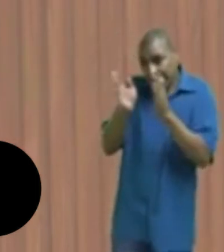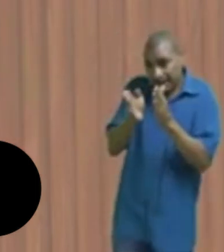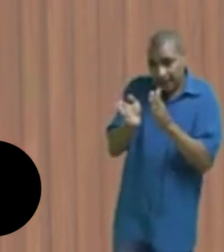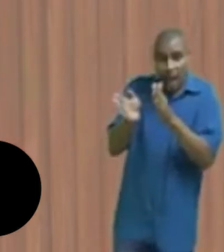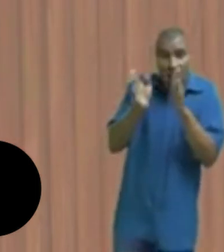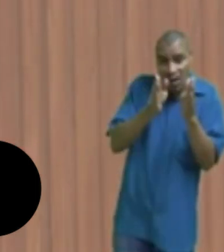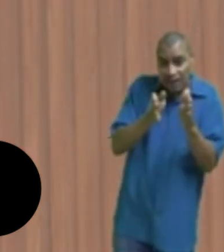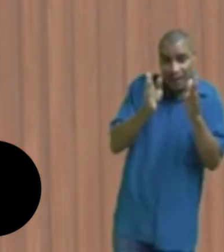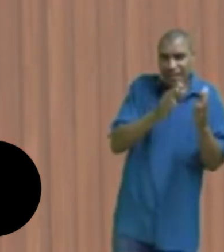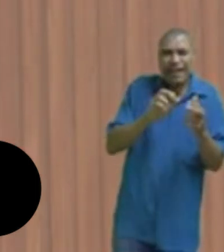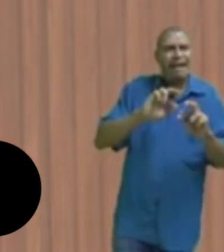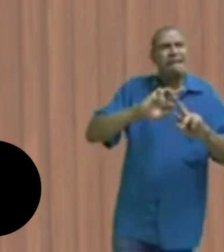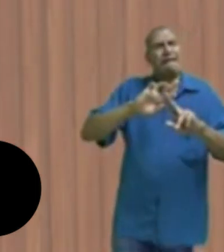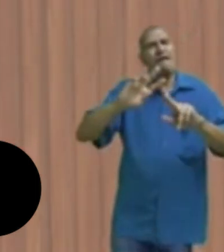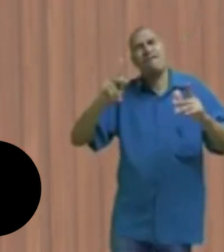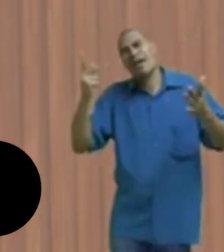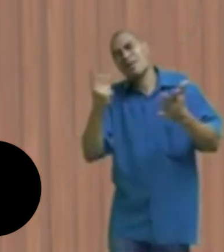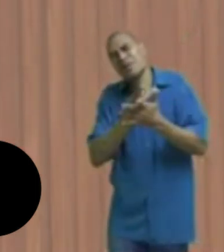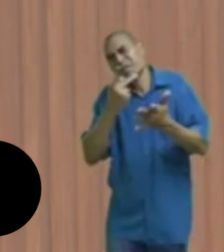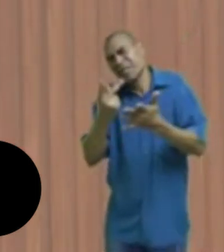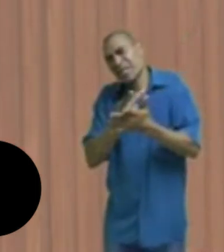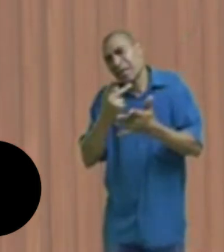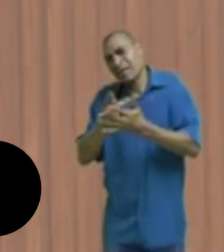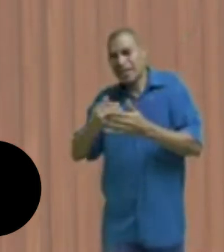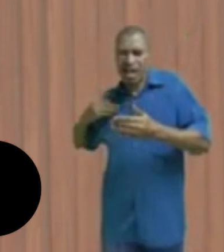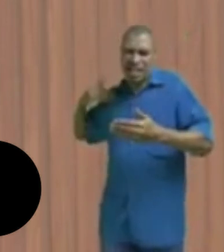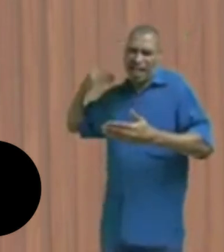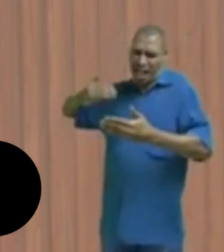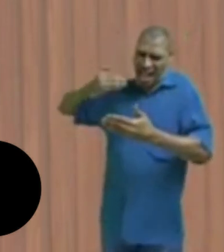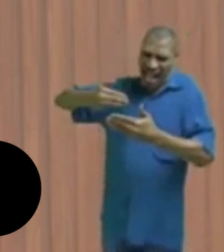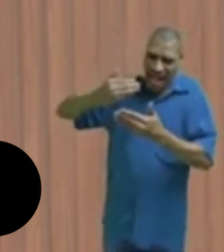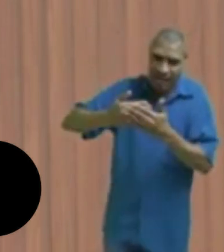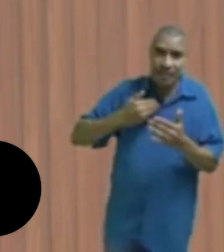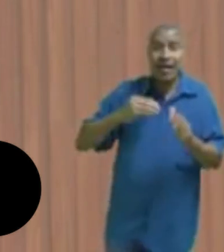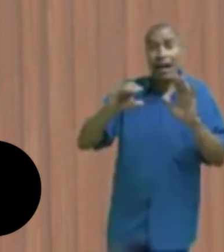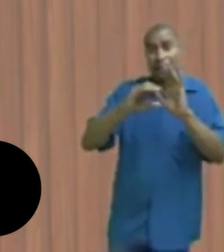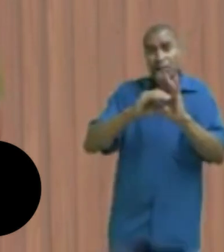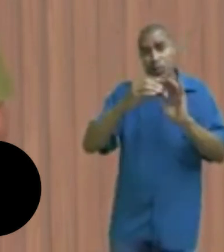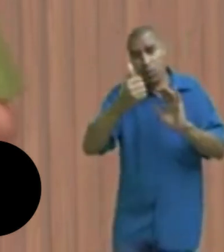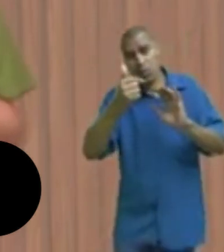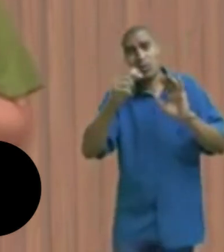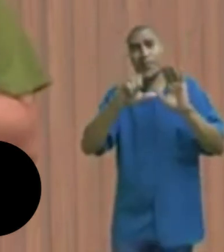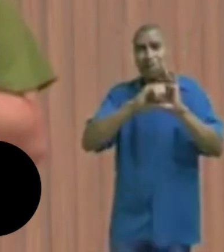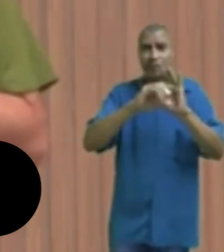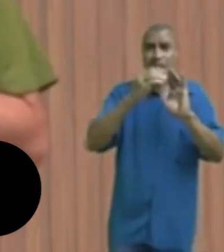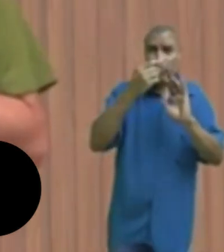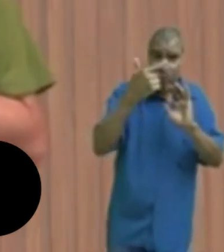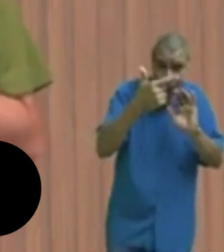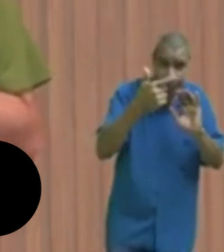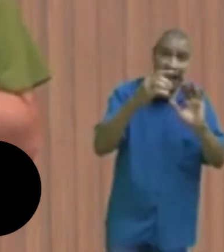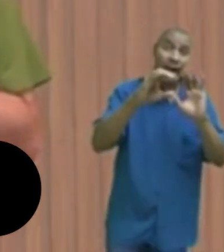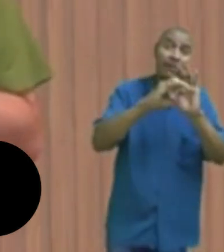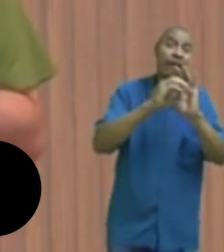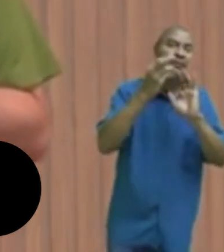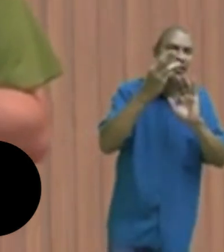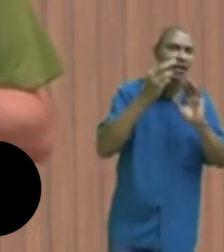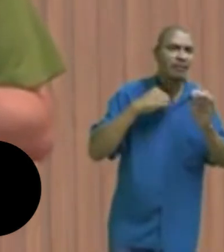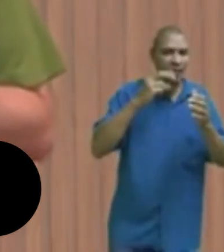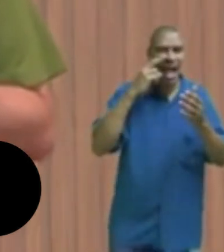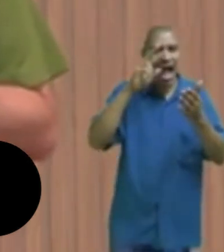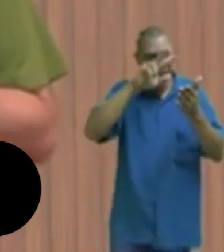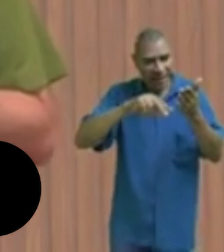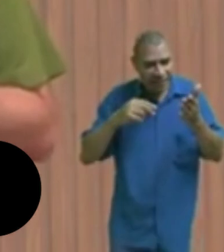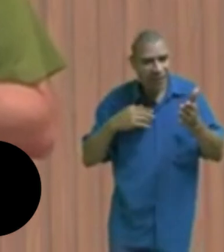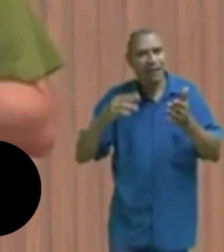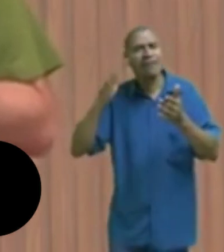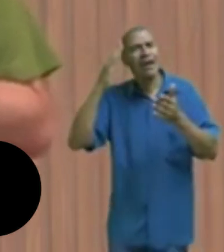de acontecimentos do Evangelho de João, capítulo 1, capítulo 2, capítulo 3. Os irmãos vão se lembrar, você